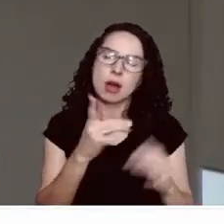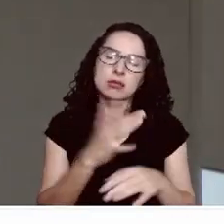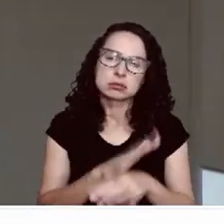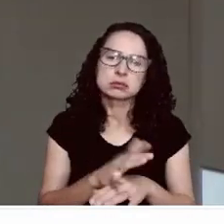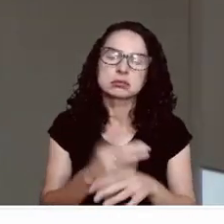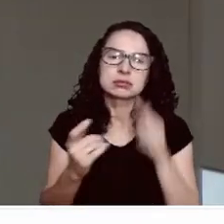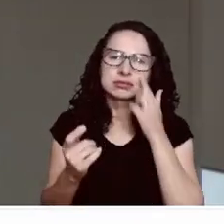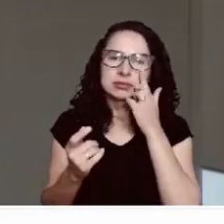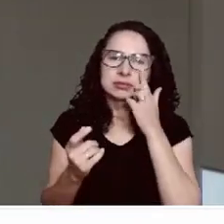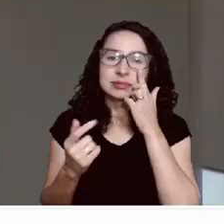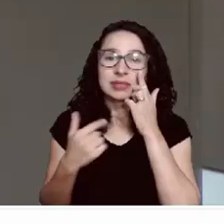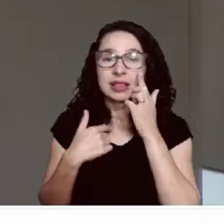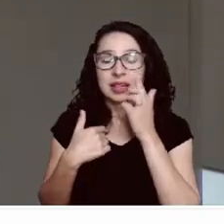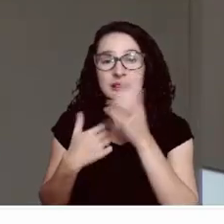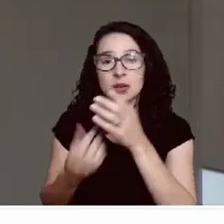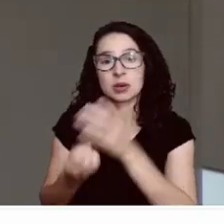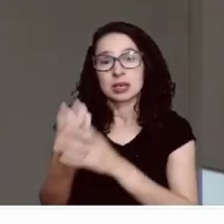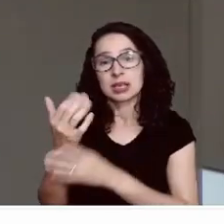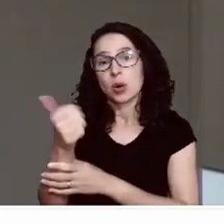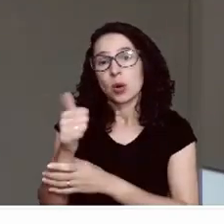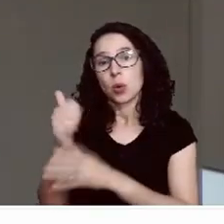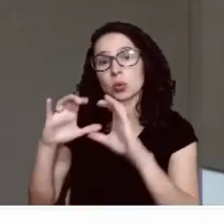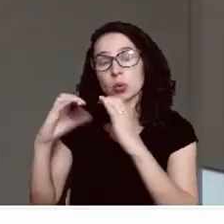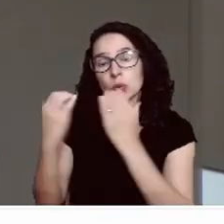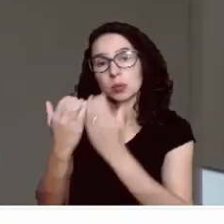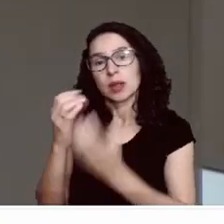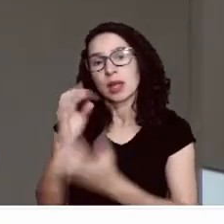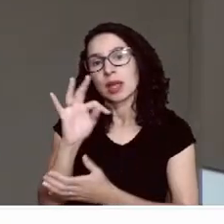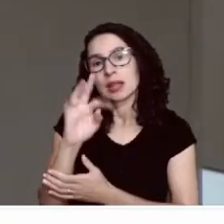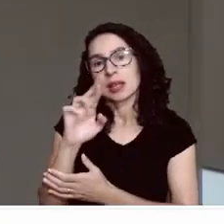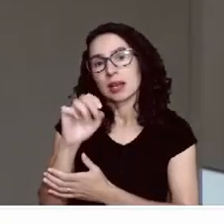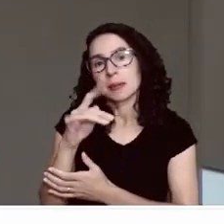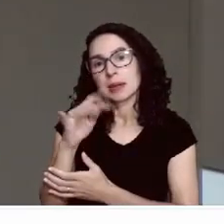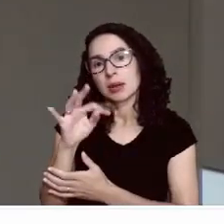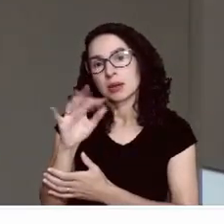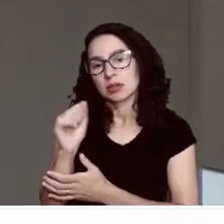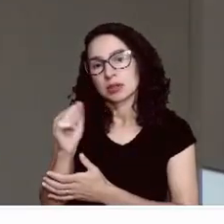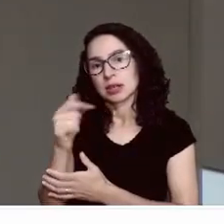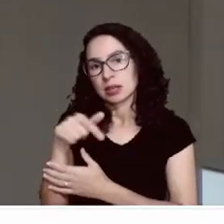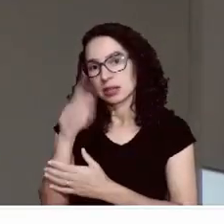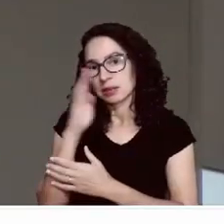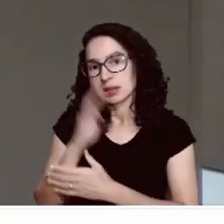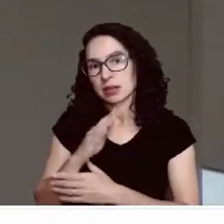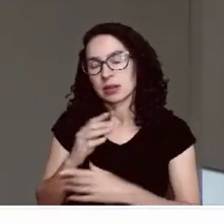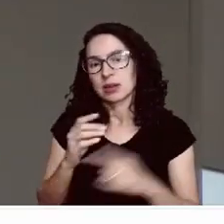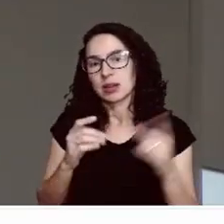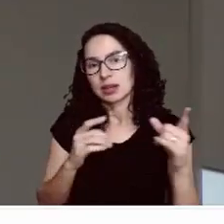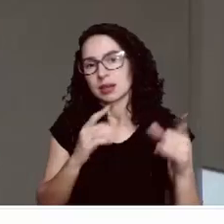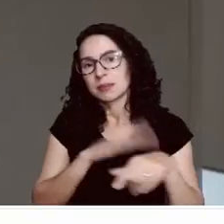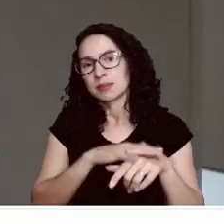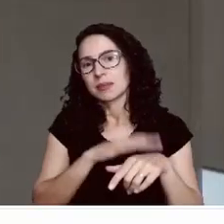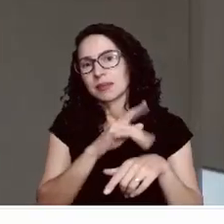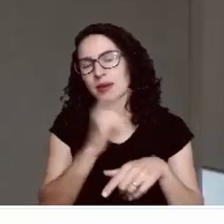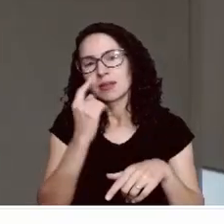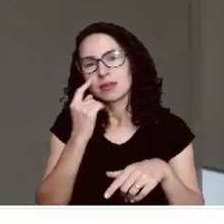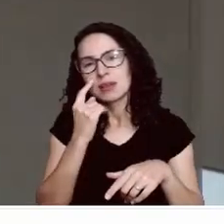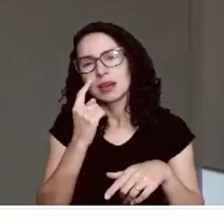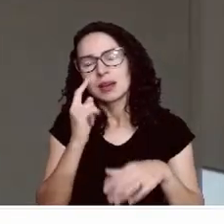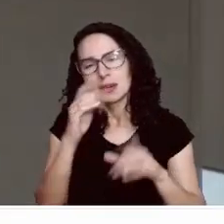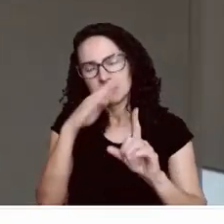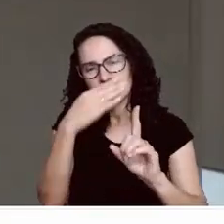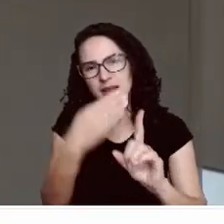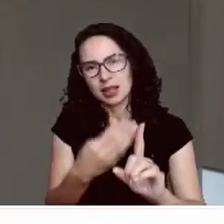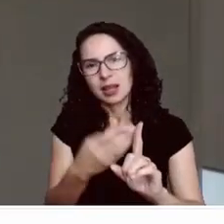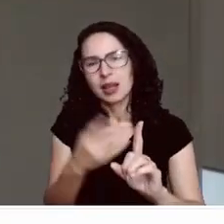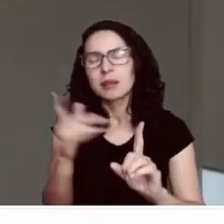11 comunidades terapêuticas no Brasil, fundei 11. E aí quando você vê que faz uma moção, para muitos, você fala, votou lá